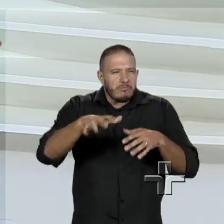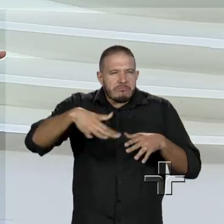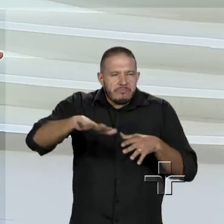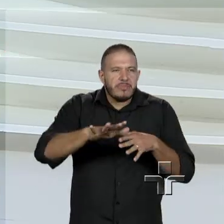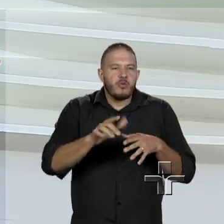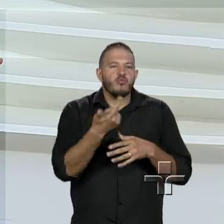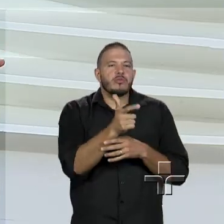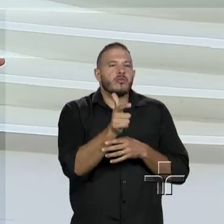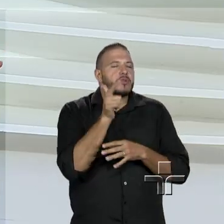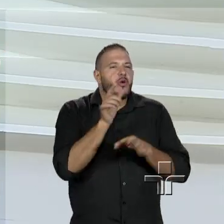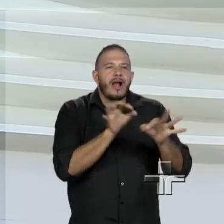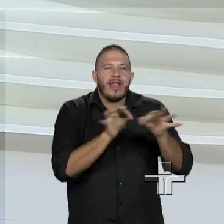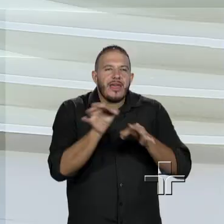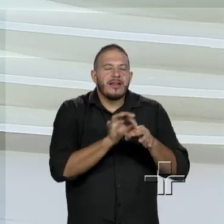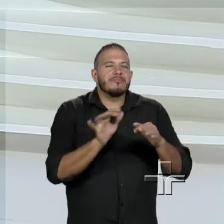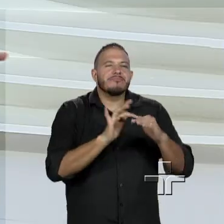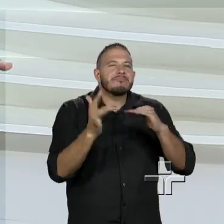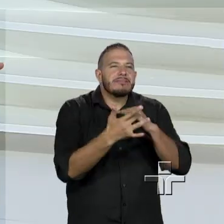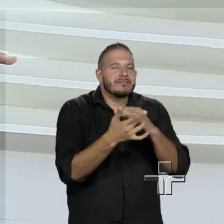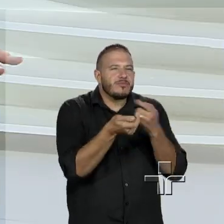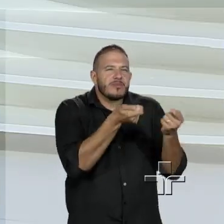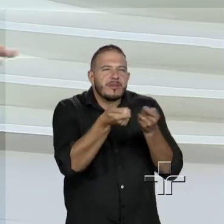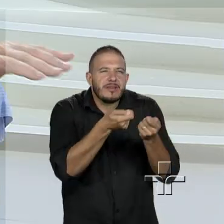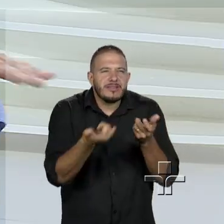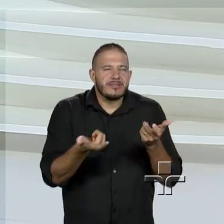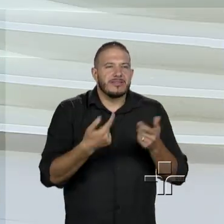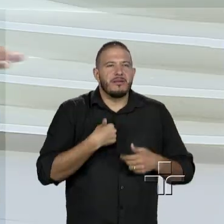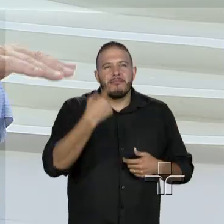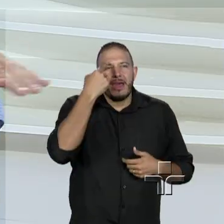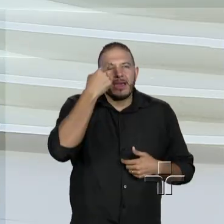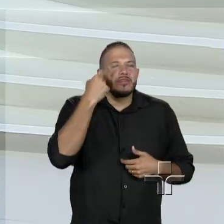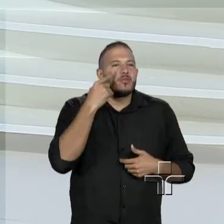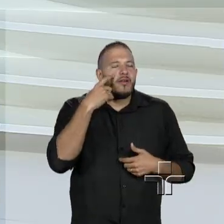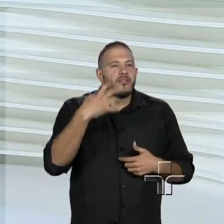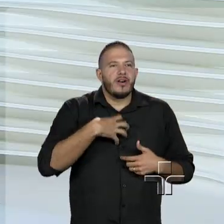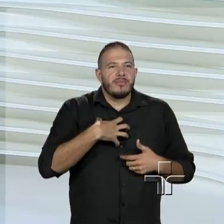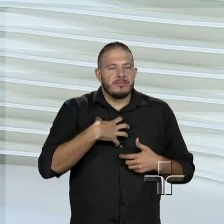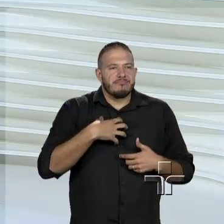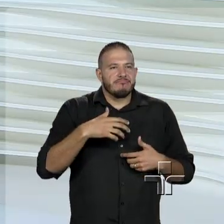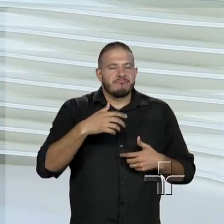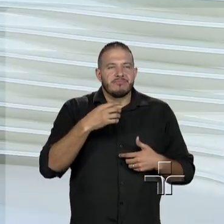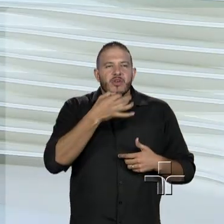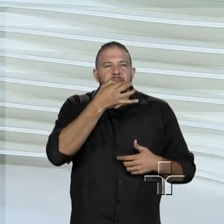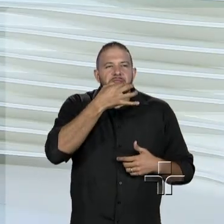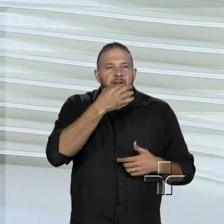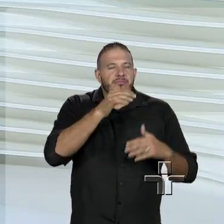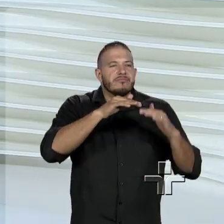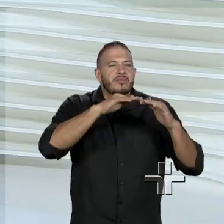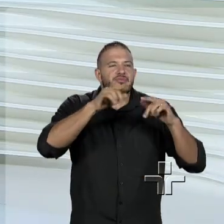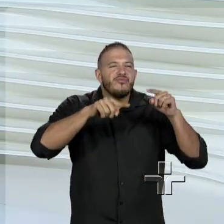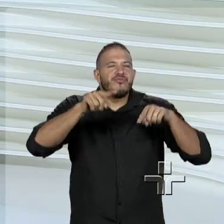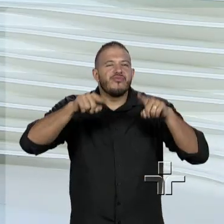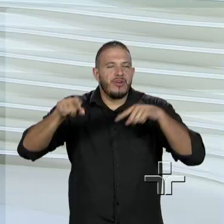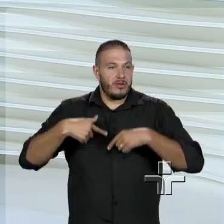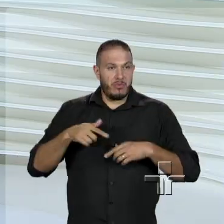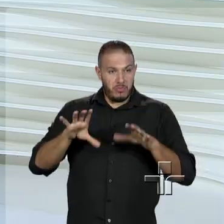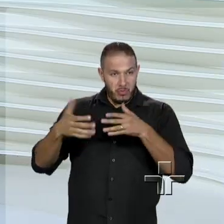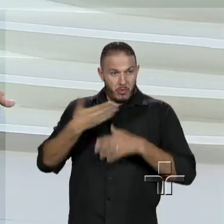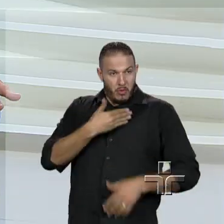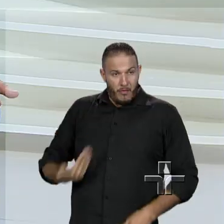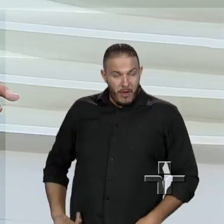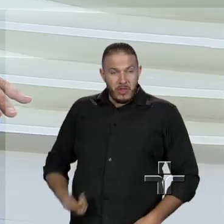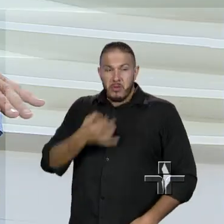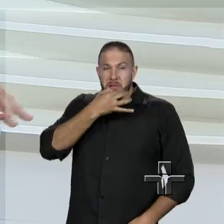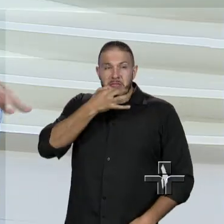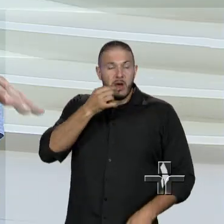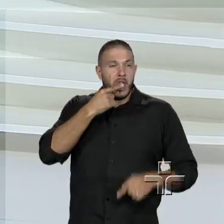poder, e que pensa de uma maneira flutuante, em que muda de opinião,